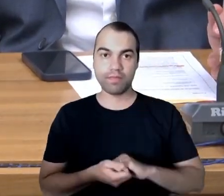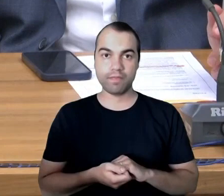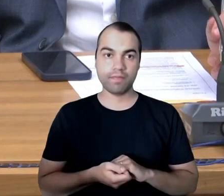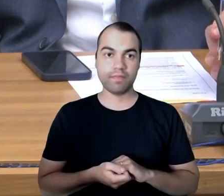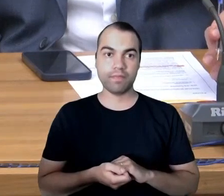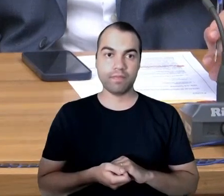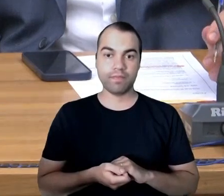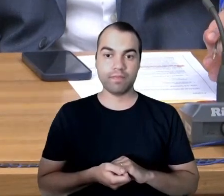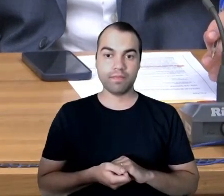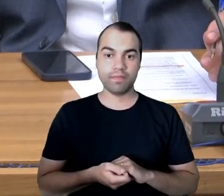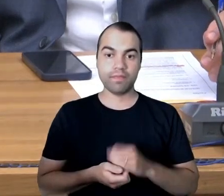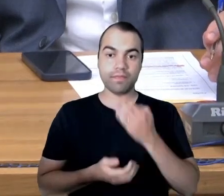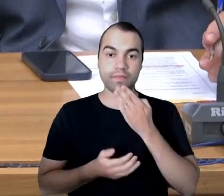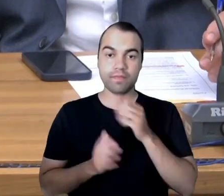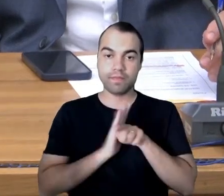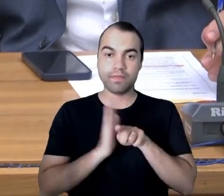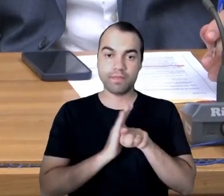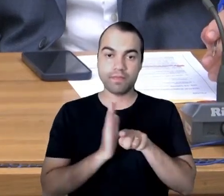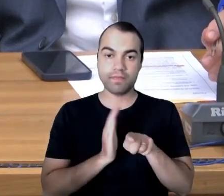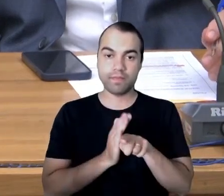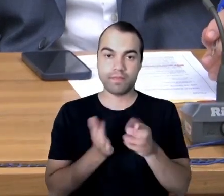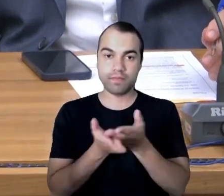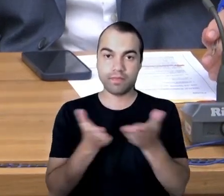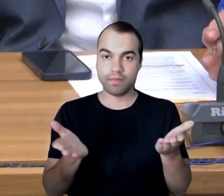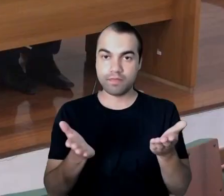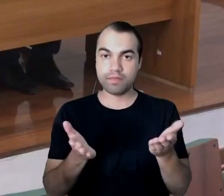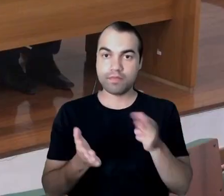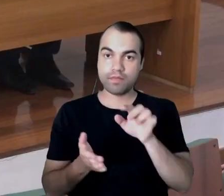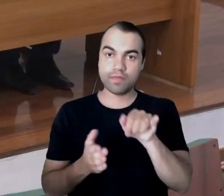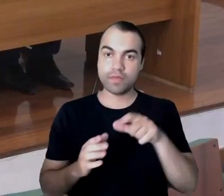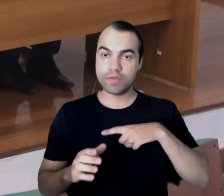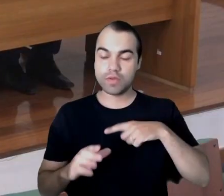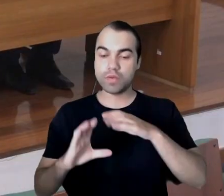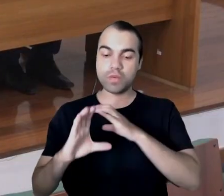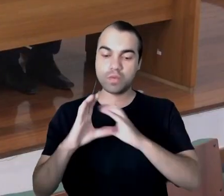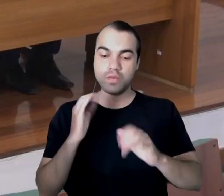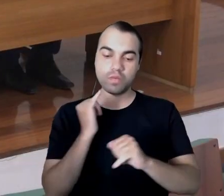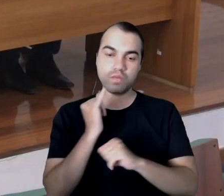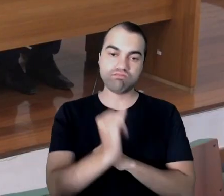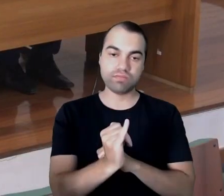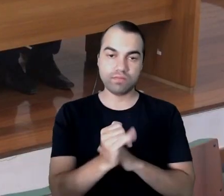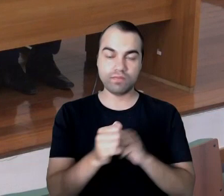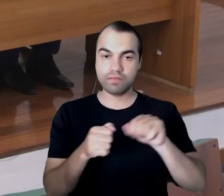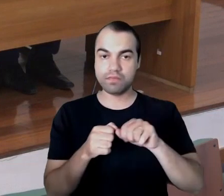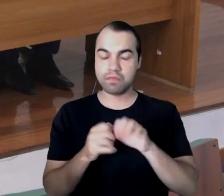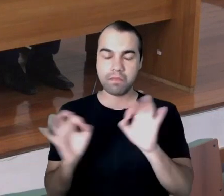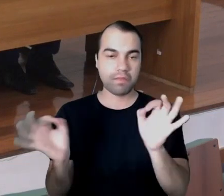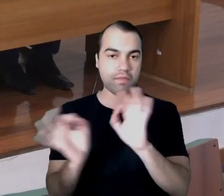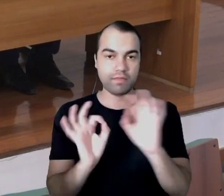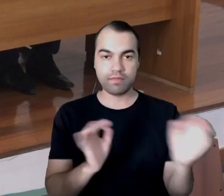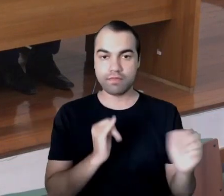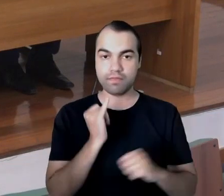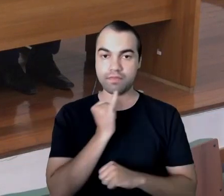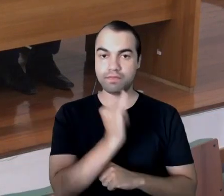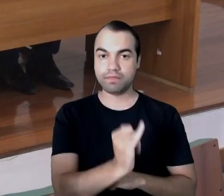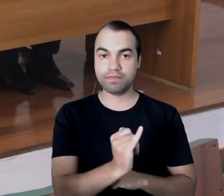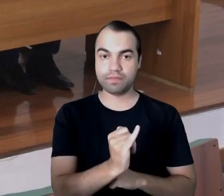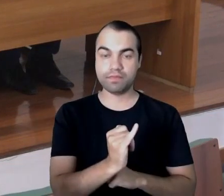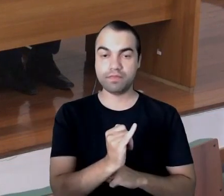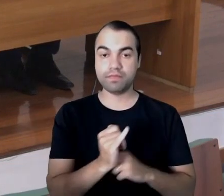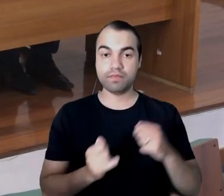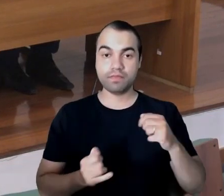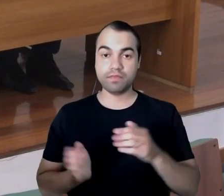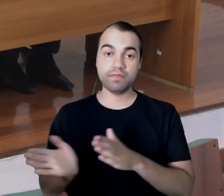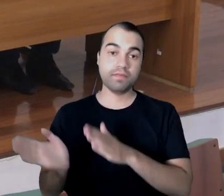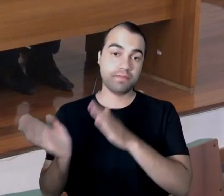aos senhores se alguém tem algum comunicado a fazer não havendo comunicados nós passamos